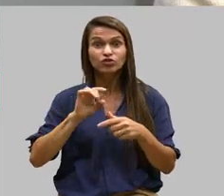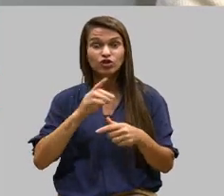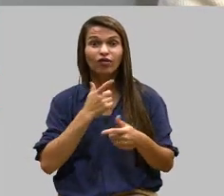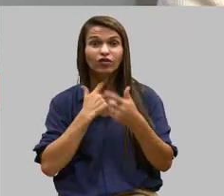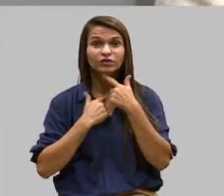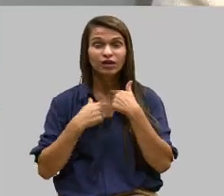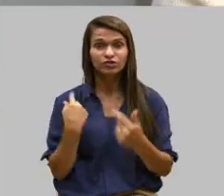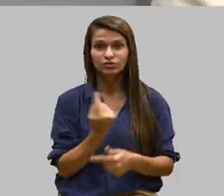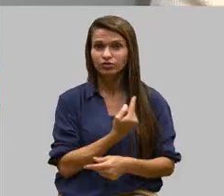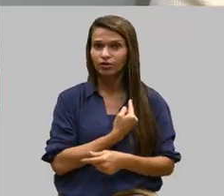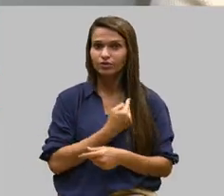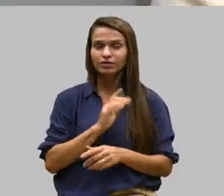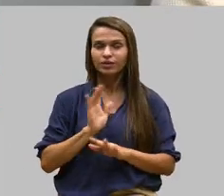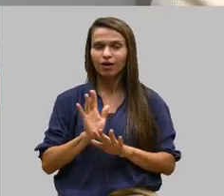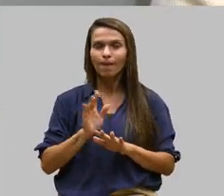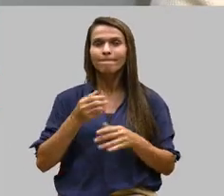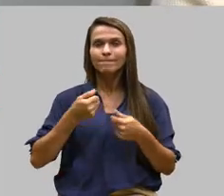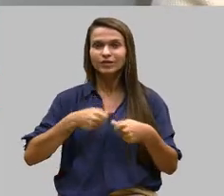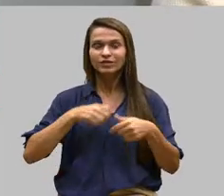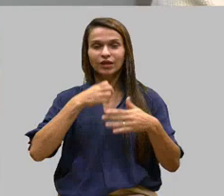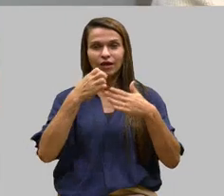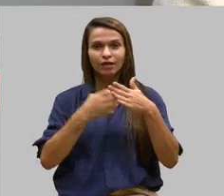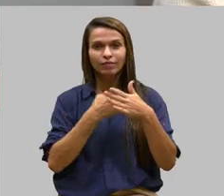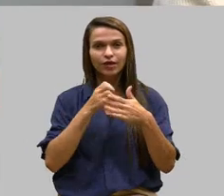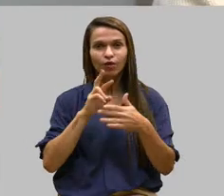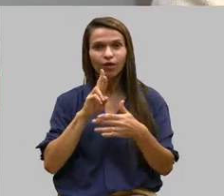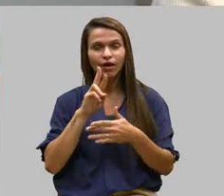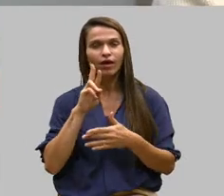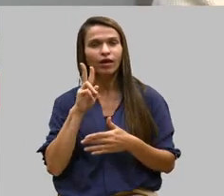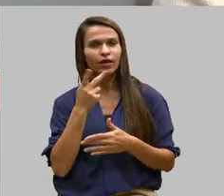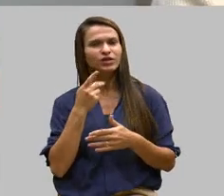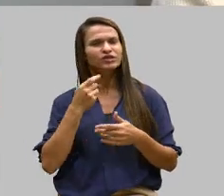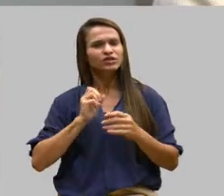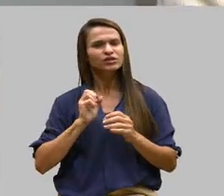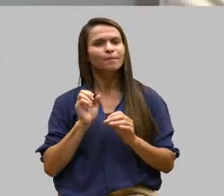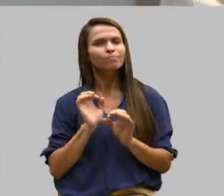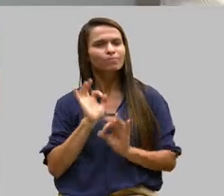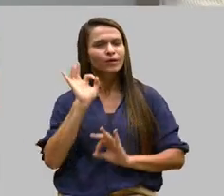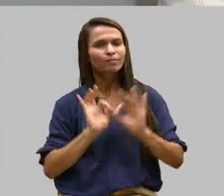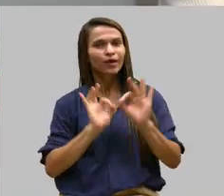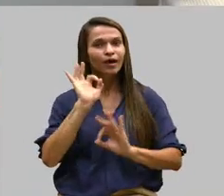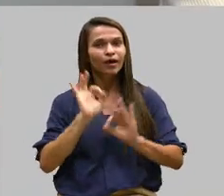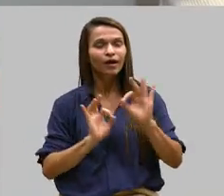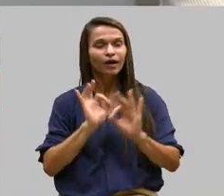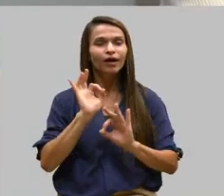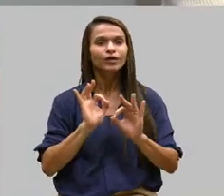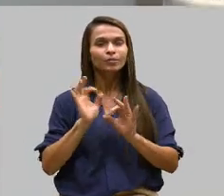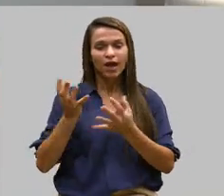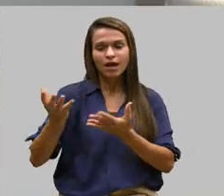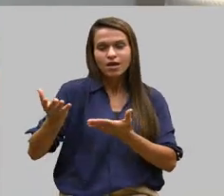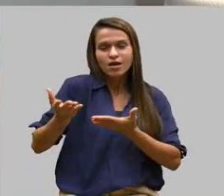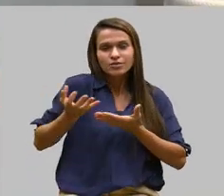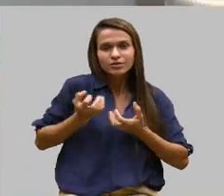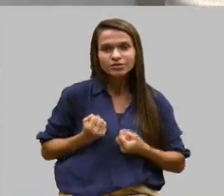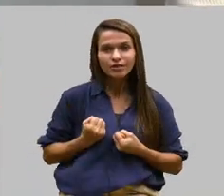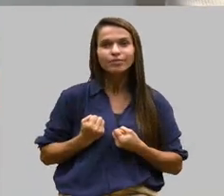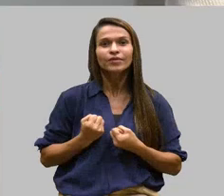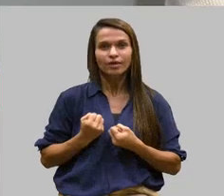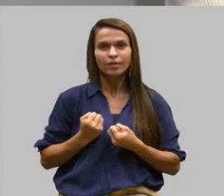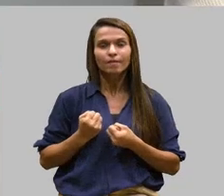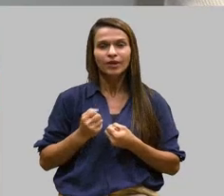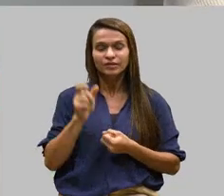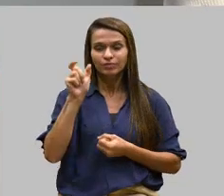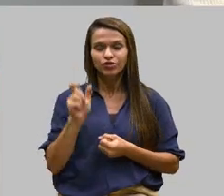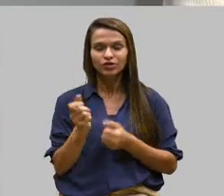Defensores da causa é preciso que a empresa se o RH estejam Preparadas para aquilo que haja um apoio para essa pessoa se adaptar